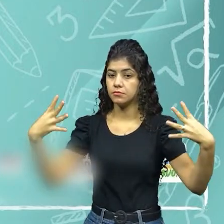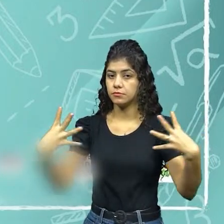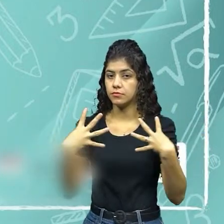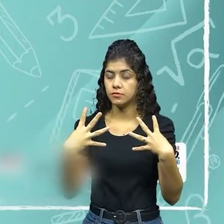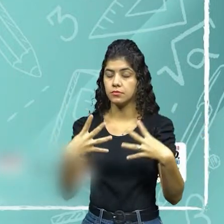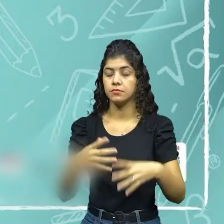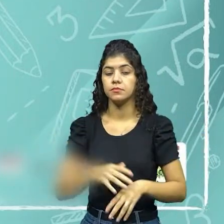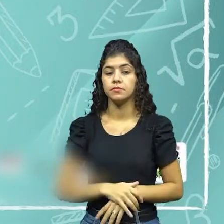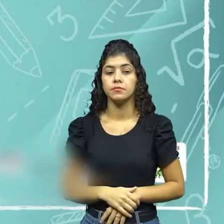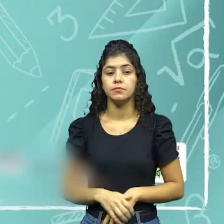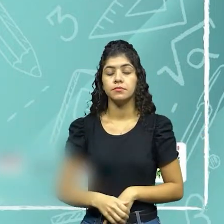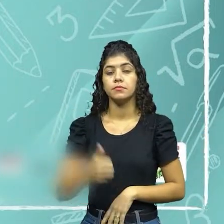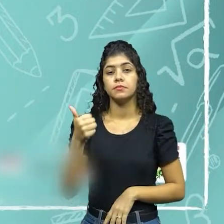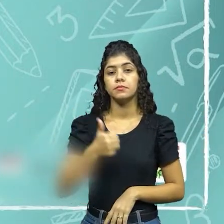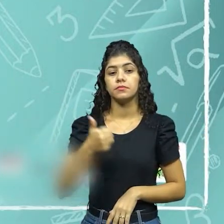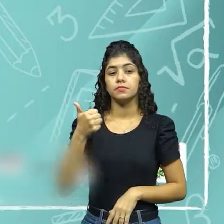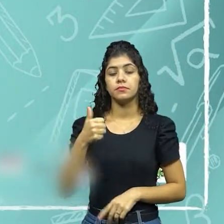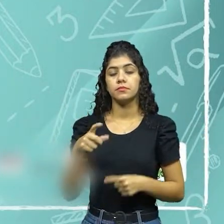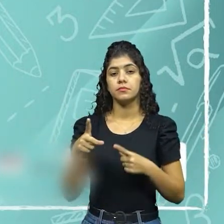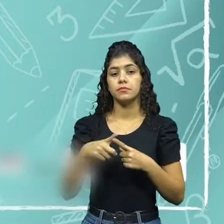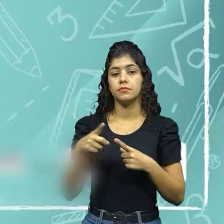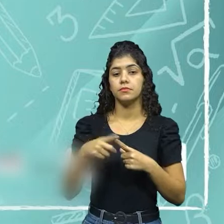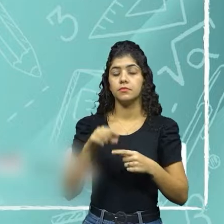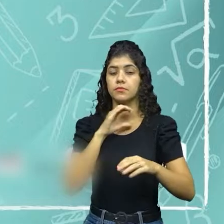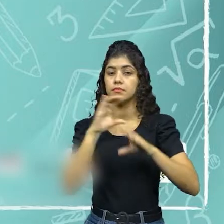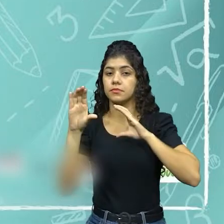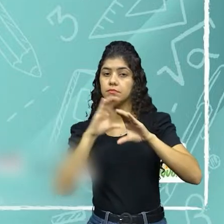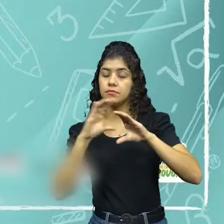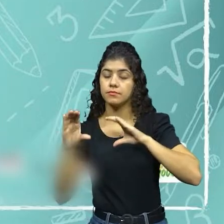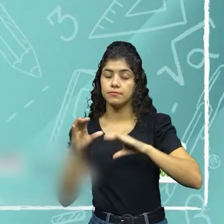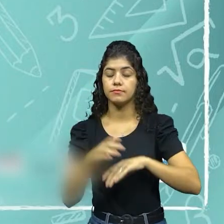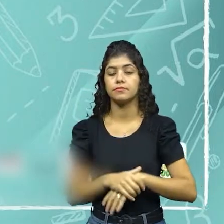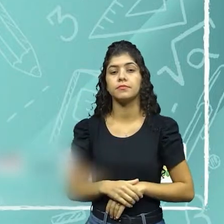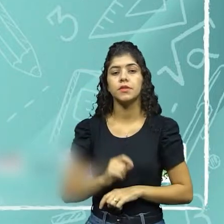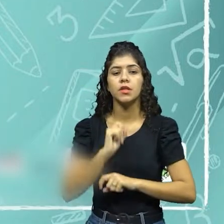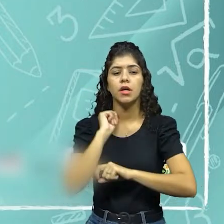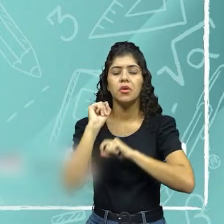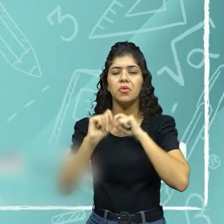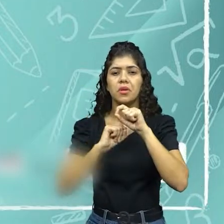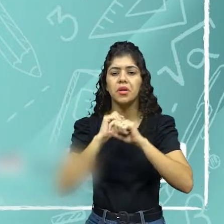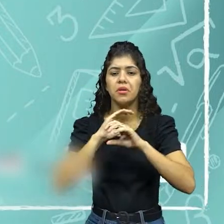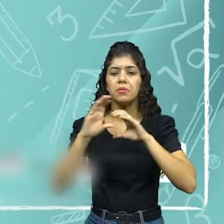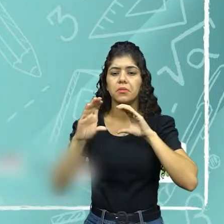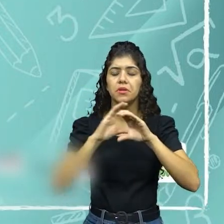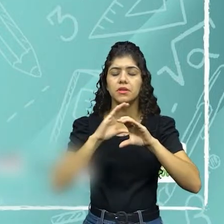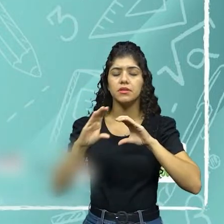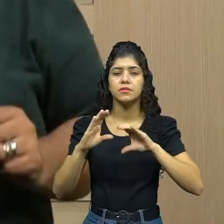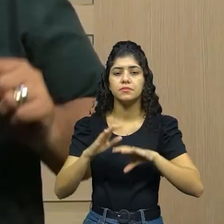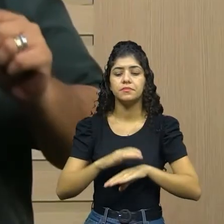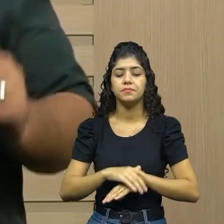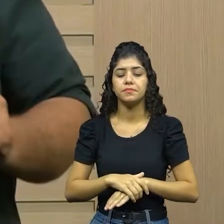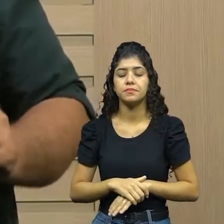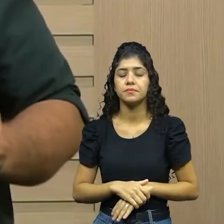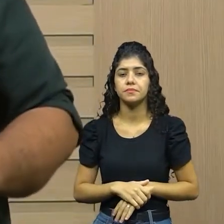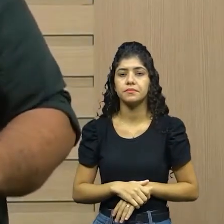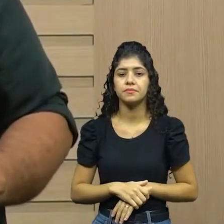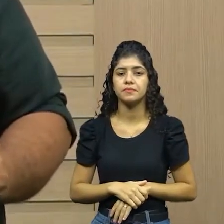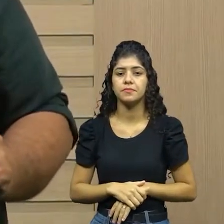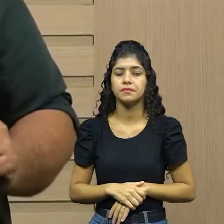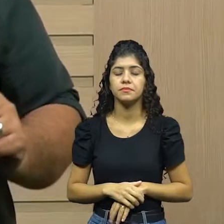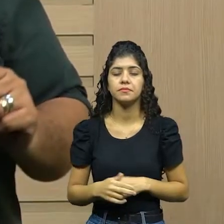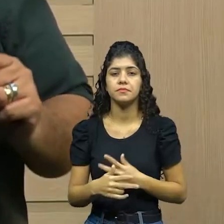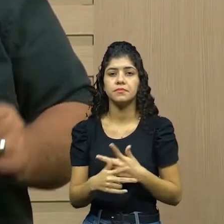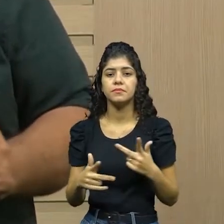foque nesses pontos. Primeiro, a comunicação. O que é comunicação? A